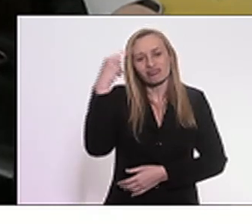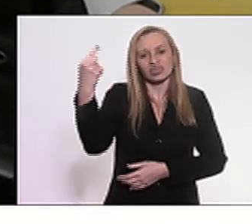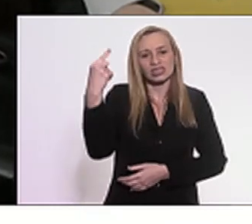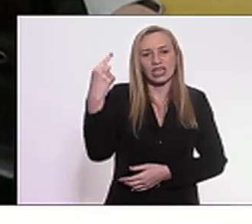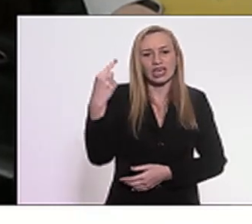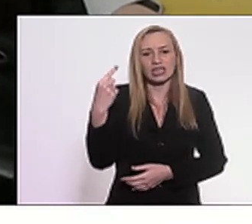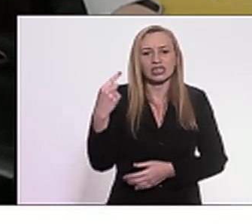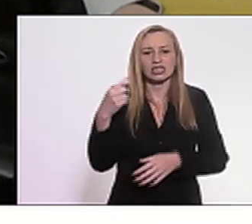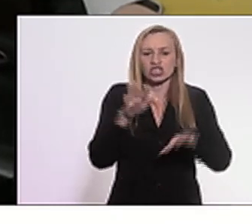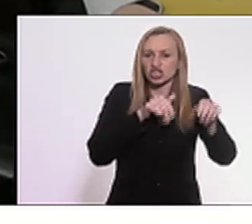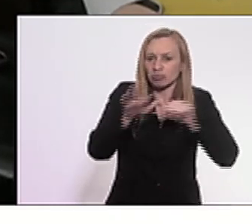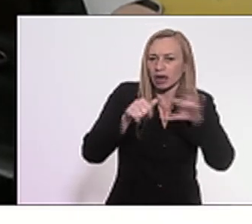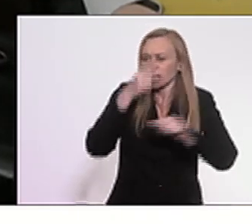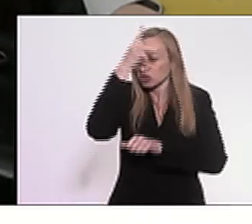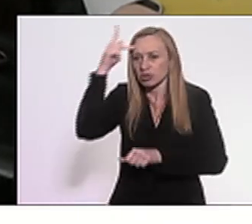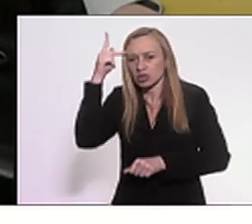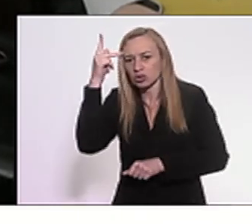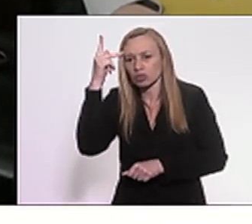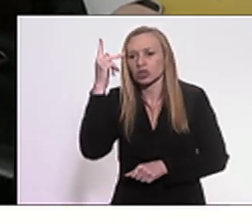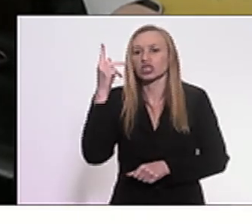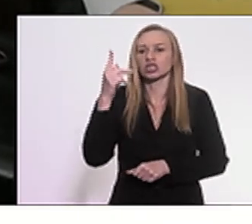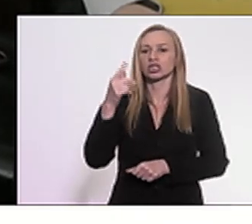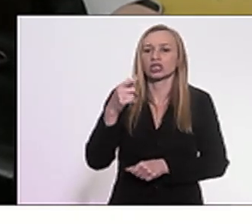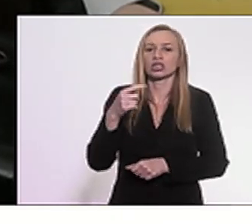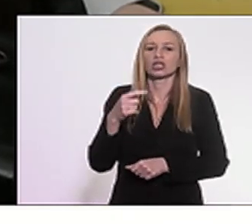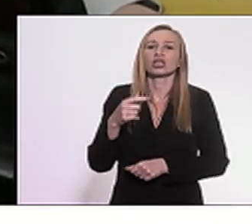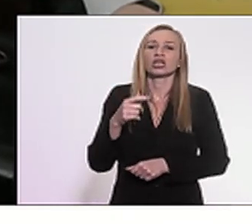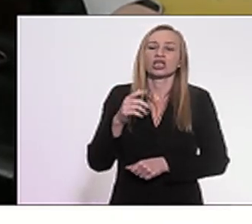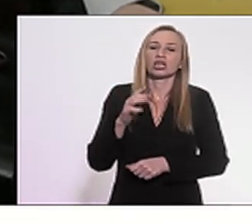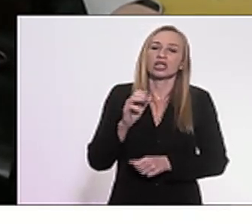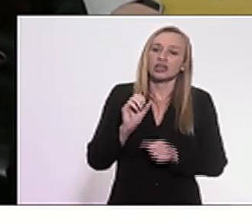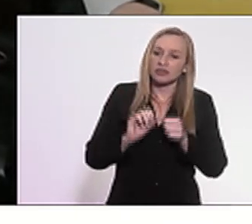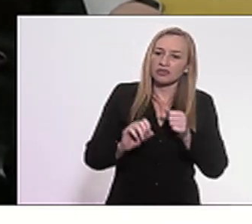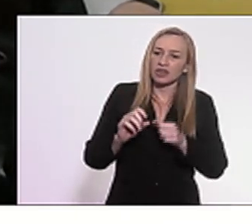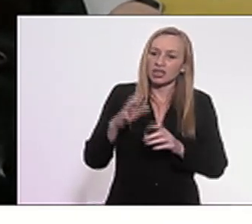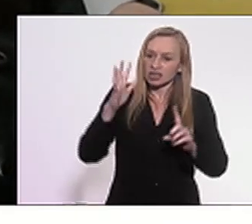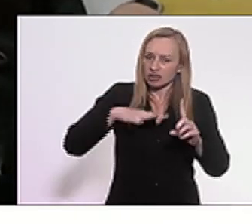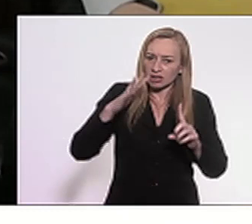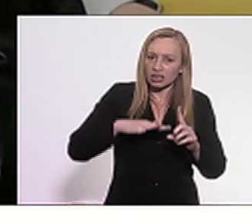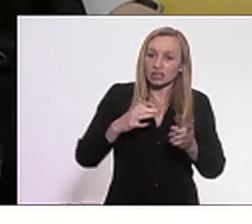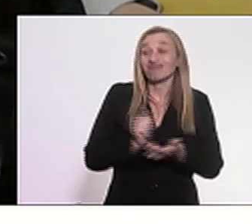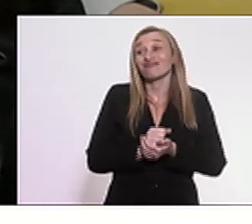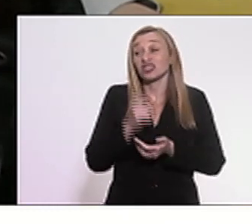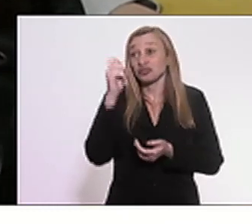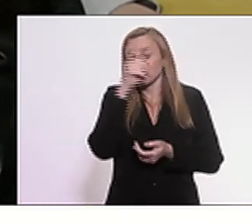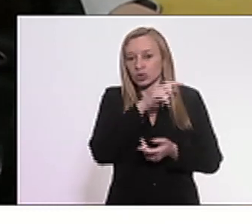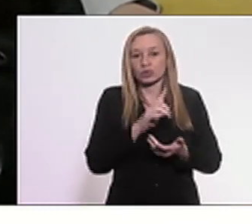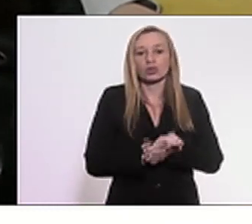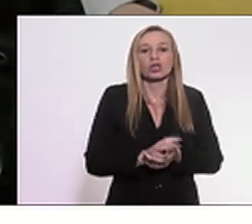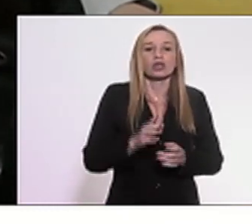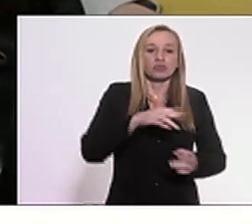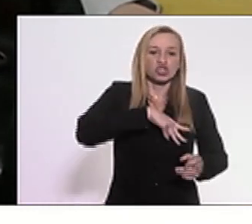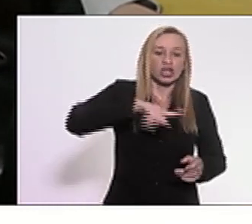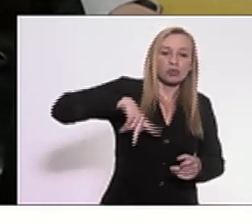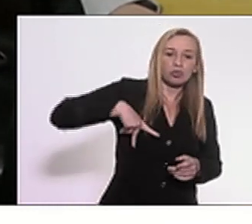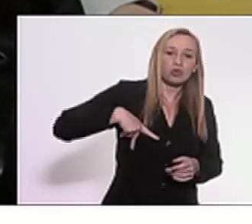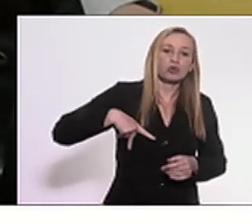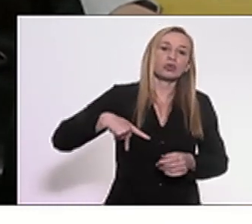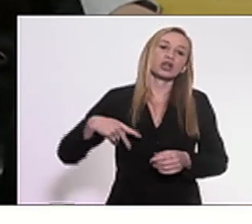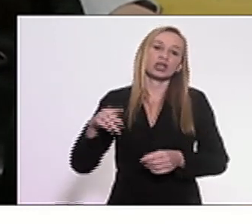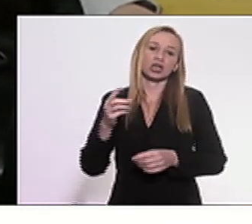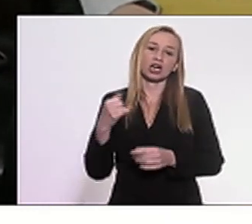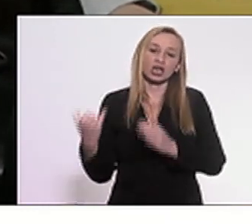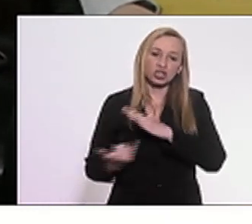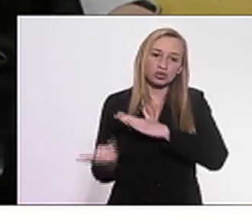pessoas denunciadas, a gente ter porque isso porque eles acho que assim é aquela coisa da impunidade, né? Exato. O Ministério Público é a instituição que mais fala em